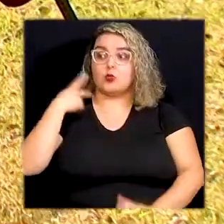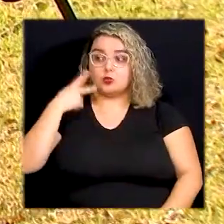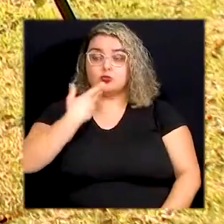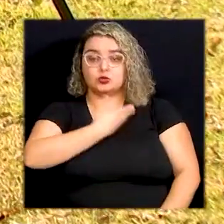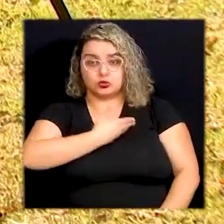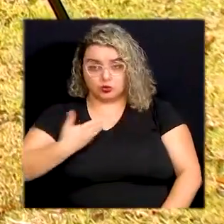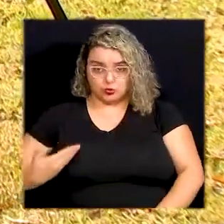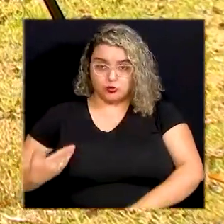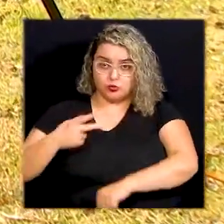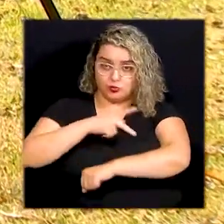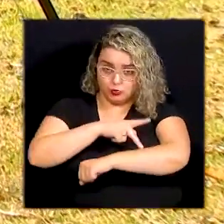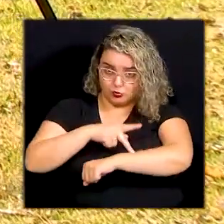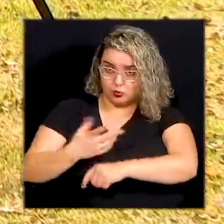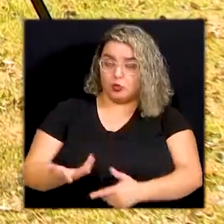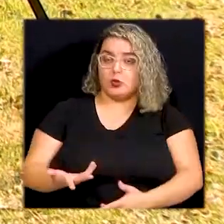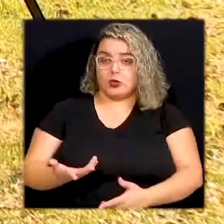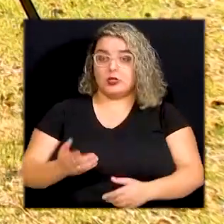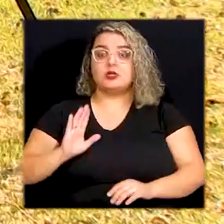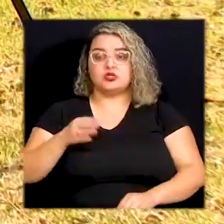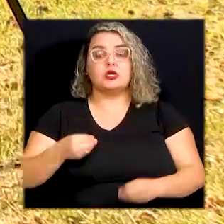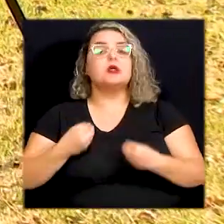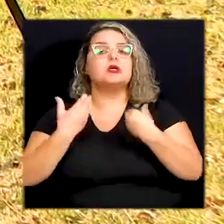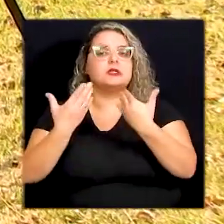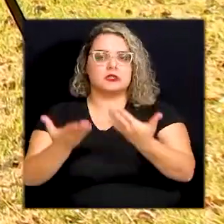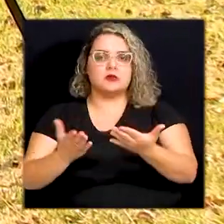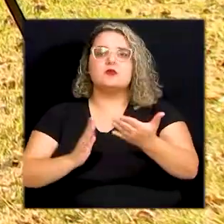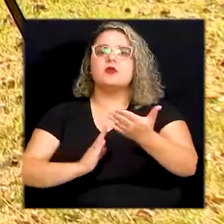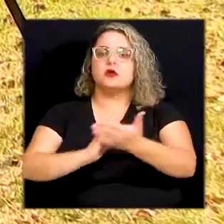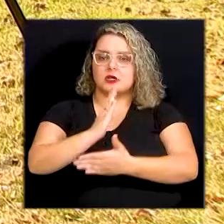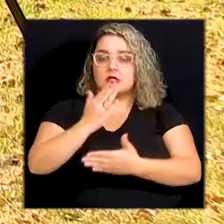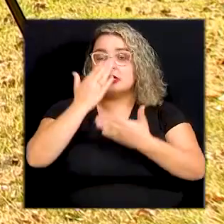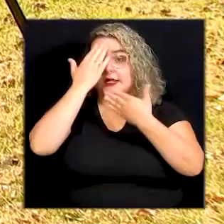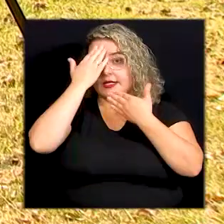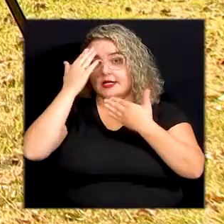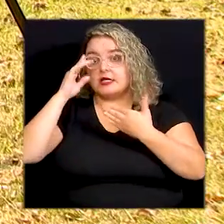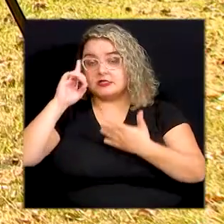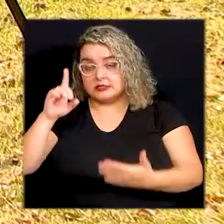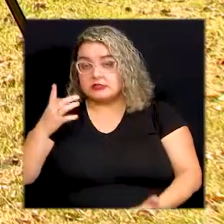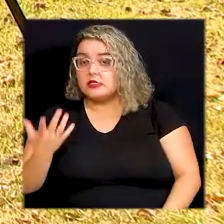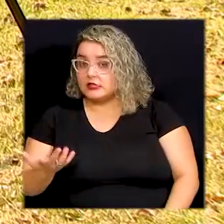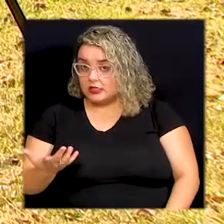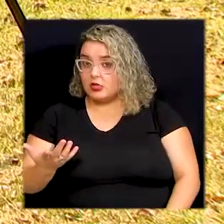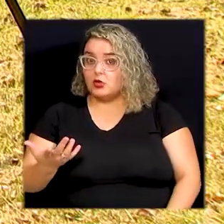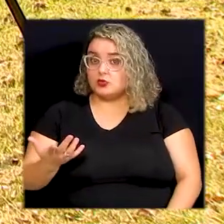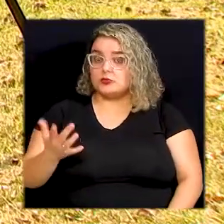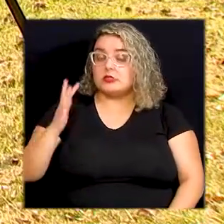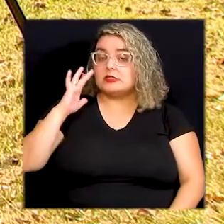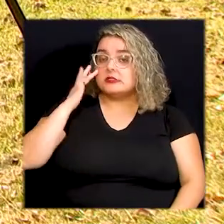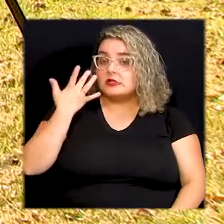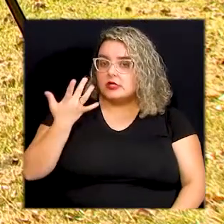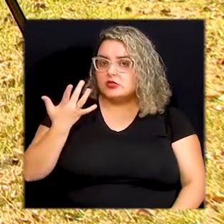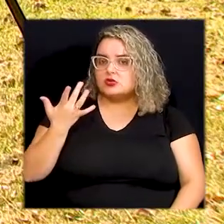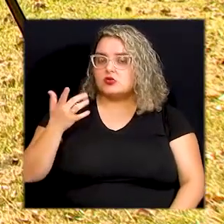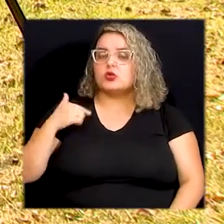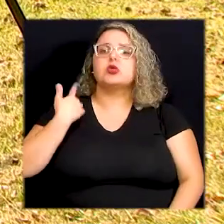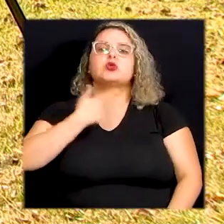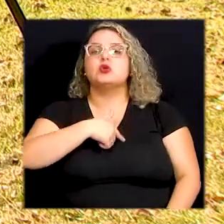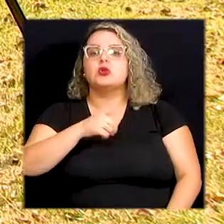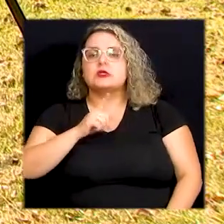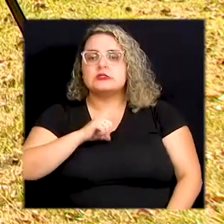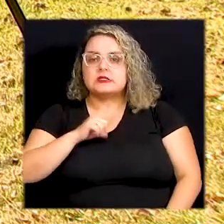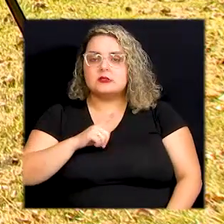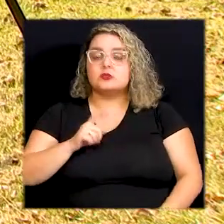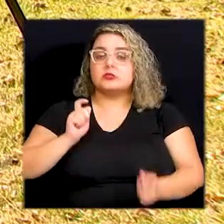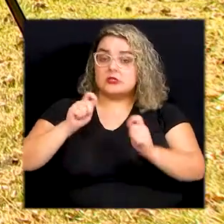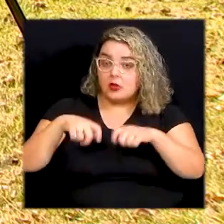projeto político-pedagógico, que já foi entregue e foi aprovado, graças a Deus. Eles acham que, como